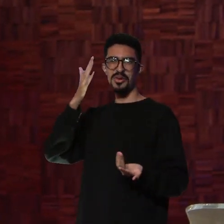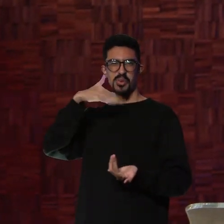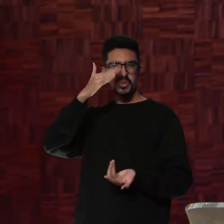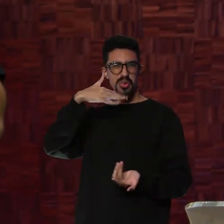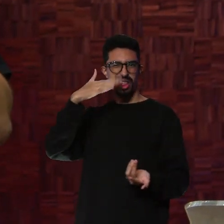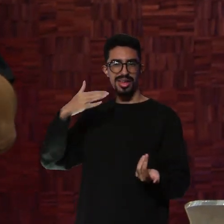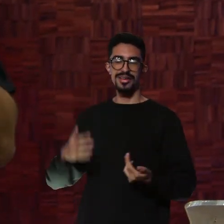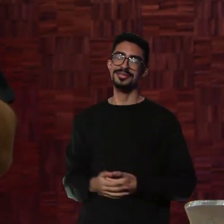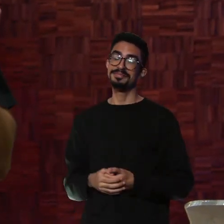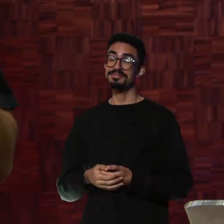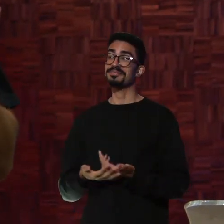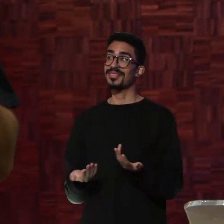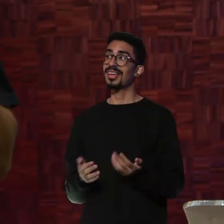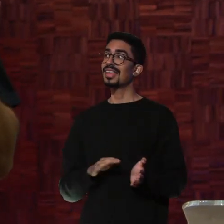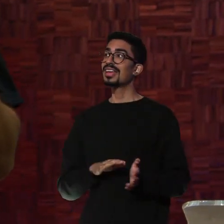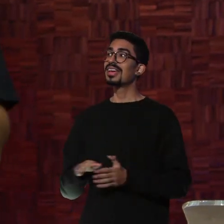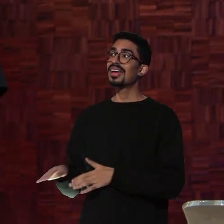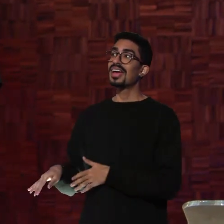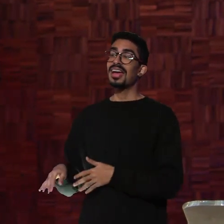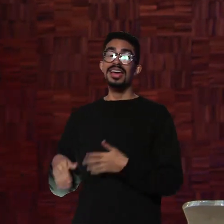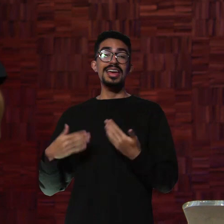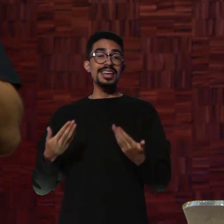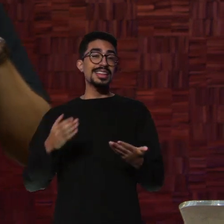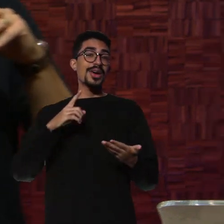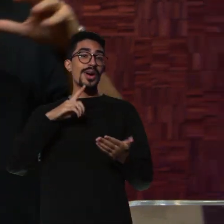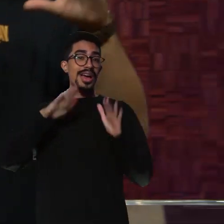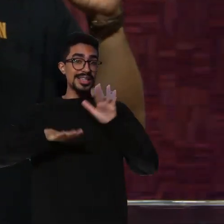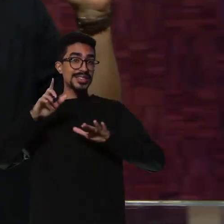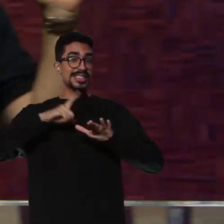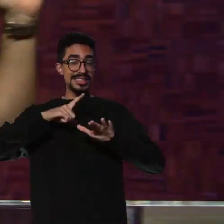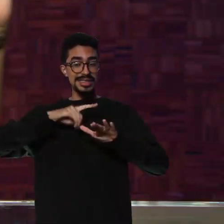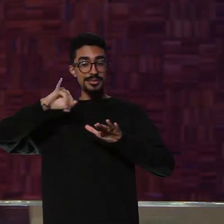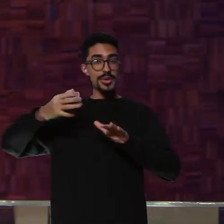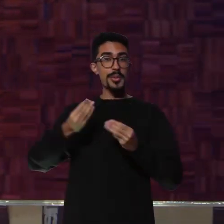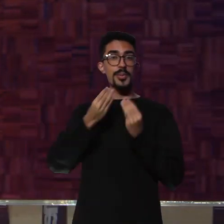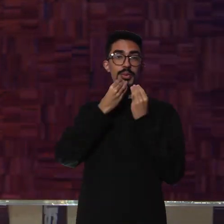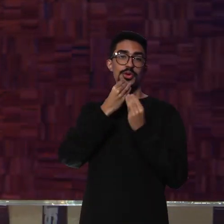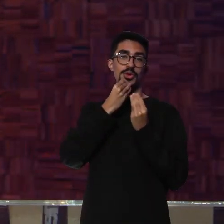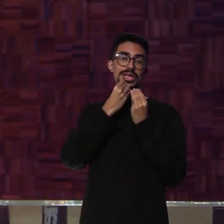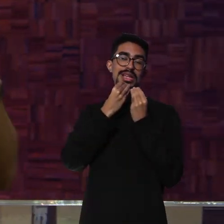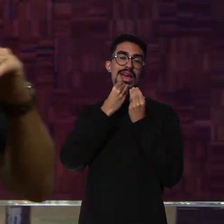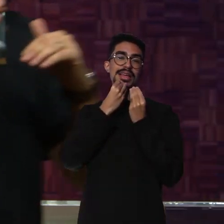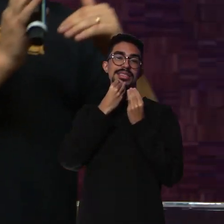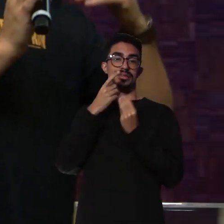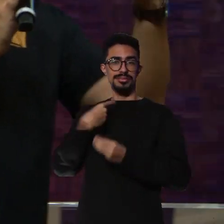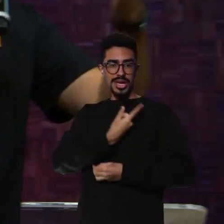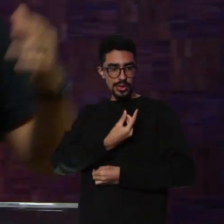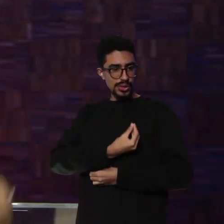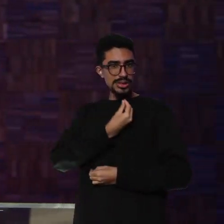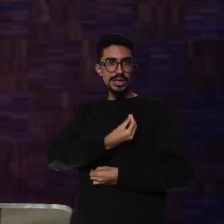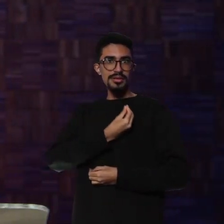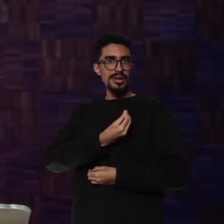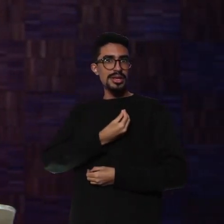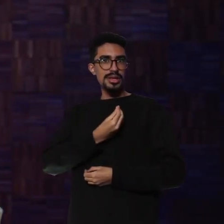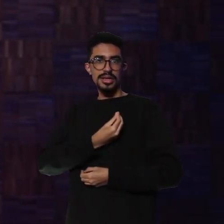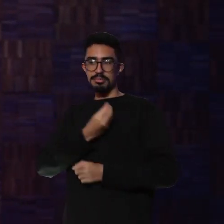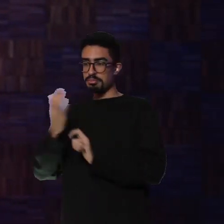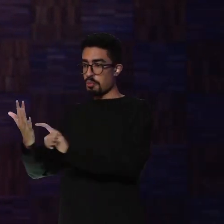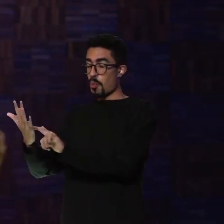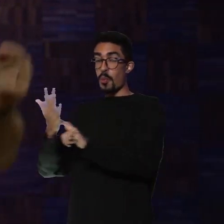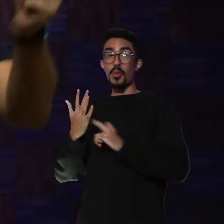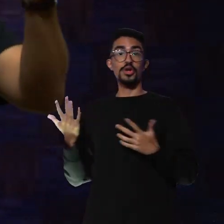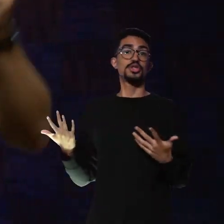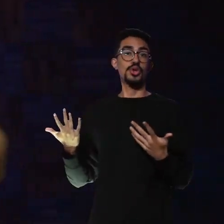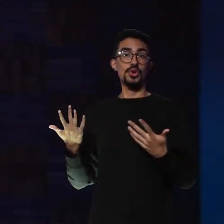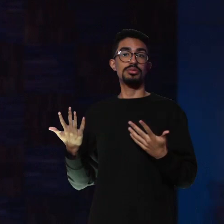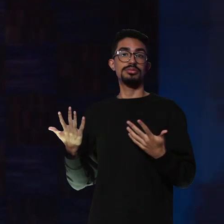existem grandes oportunidades à nossa frente, e porque elas simplesmente apareceram à nossa frente, caíram de bandeja sobre nós, elas